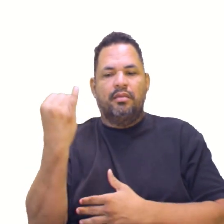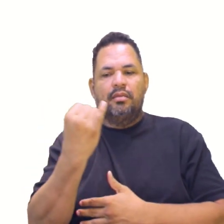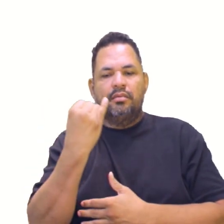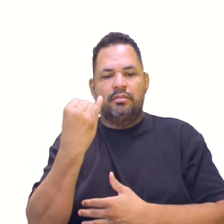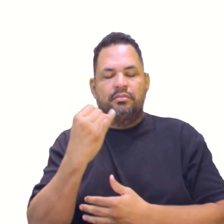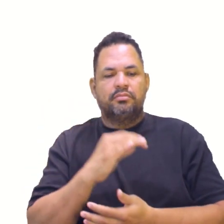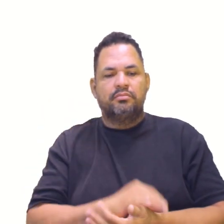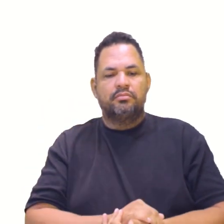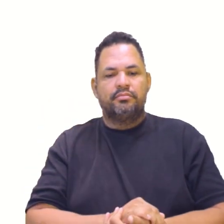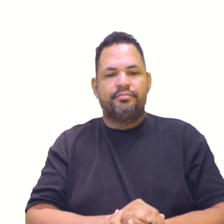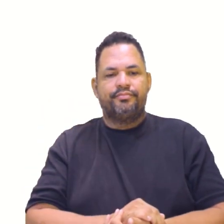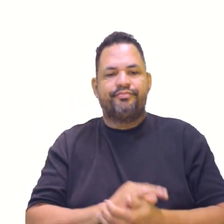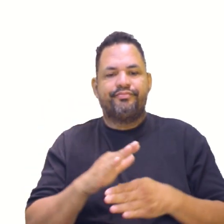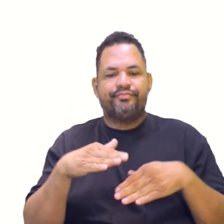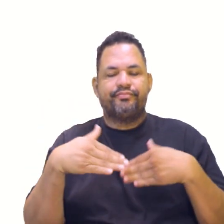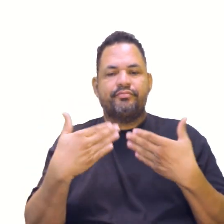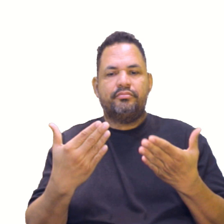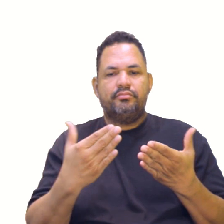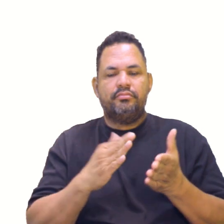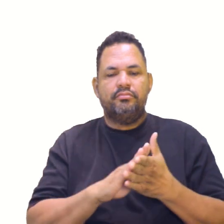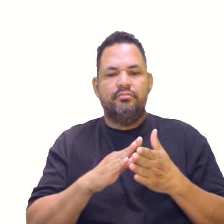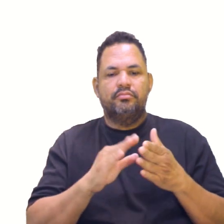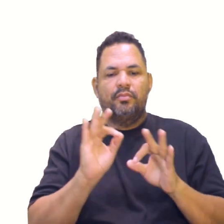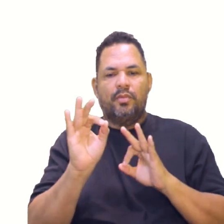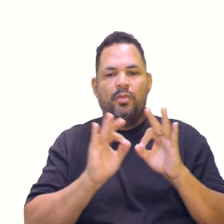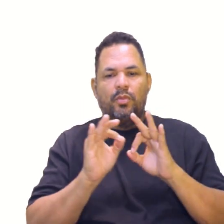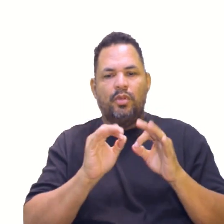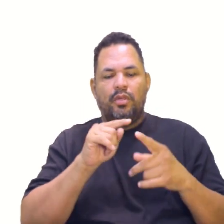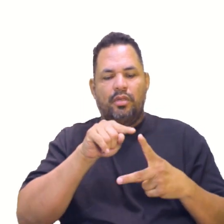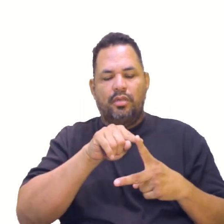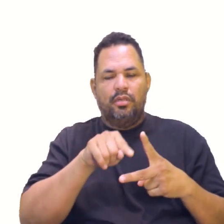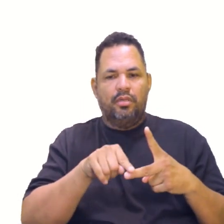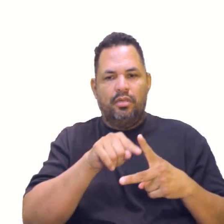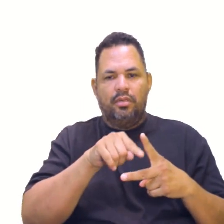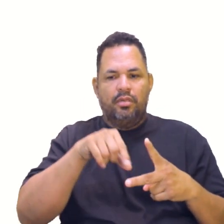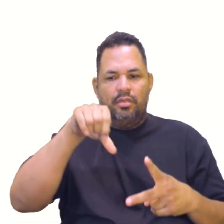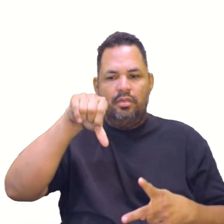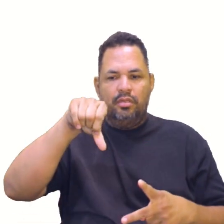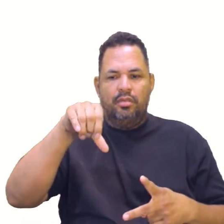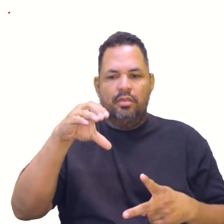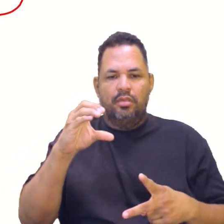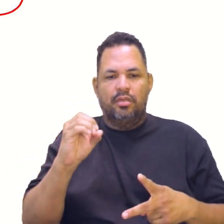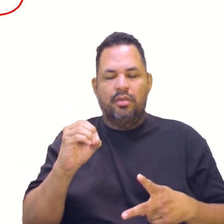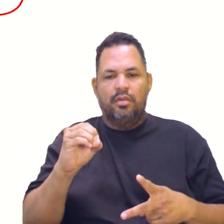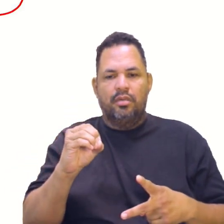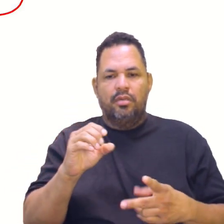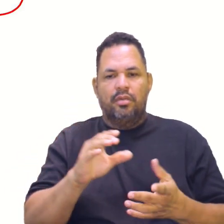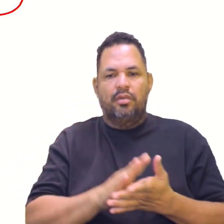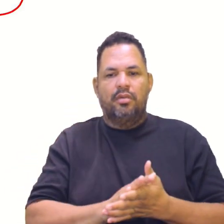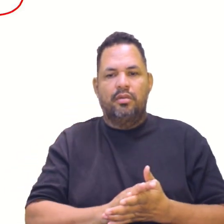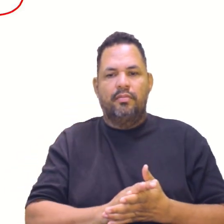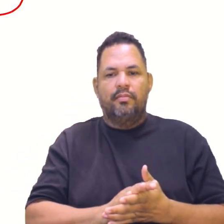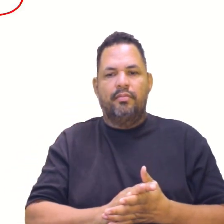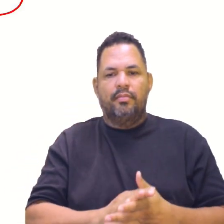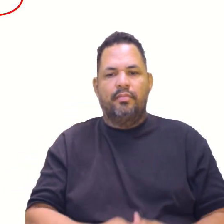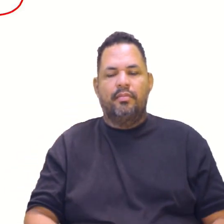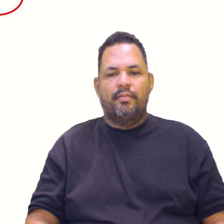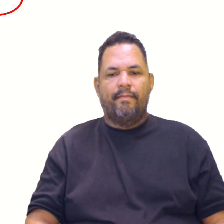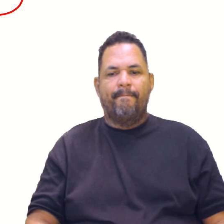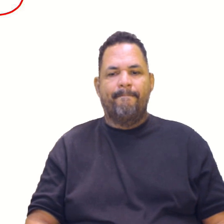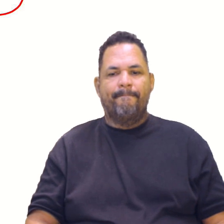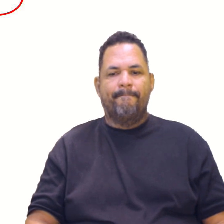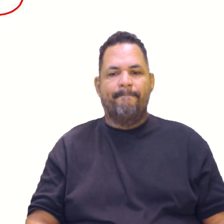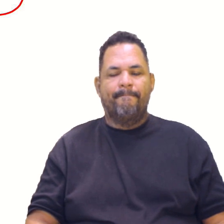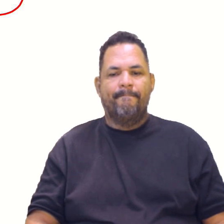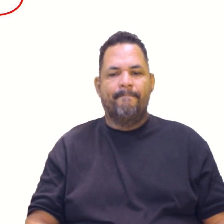A menor solução. E qual é a menor? Quando forma um ângulo de 90 graus, ou seja, quando é